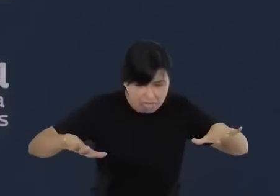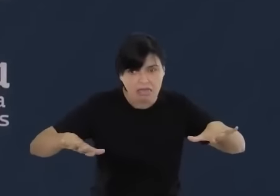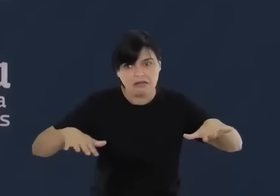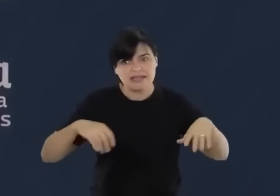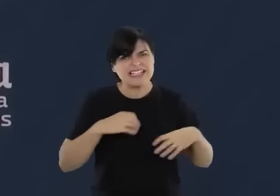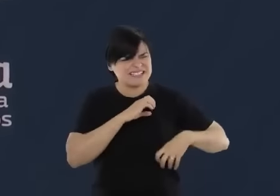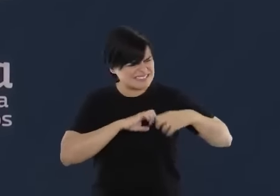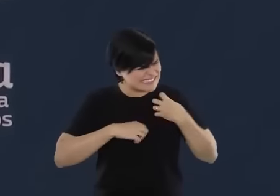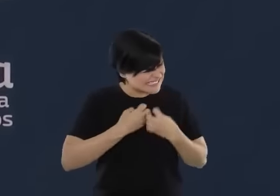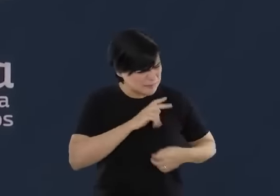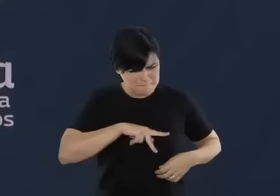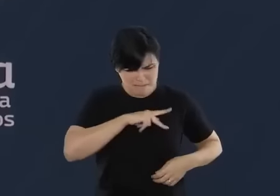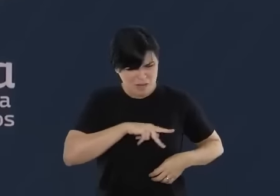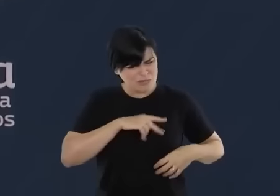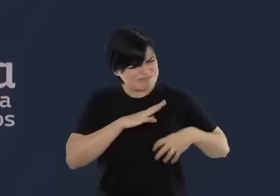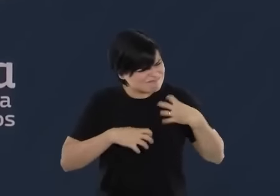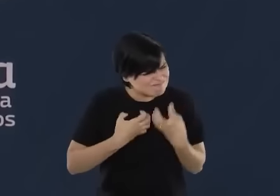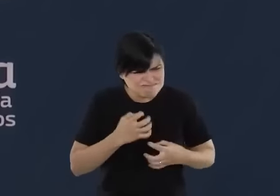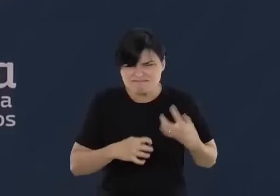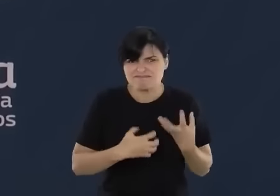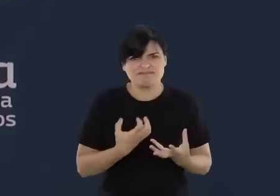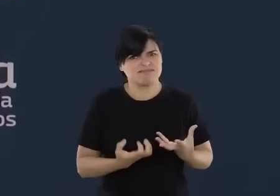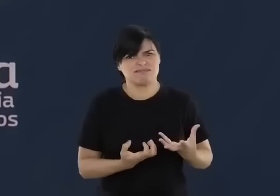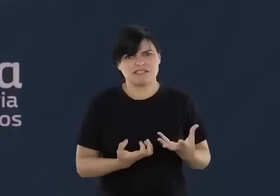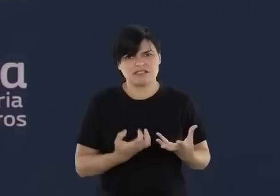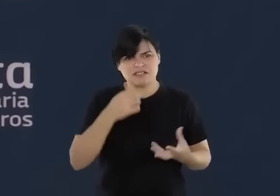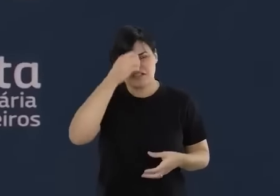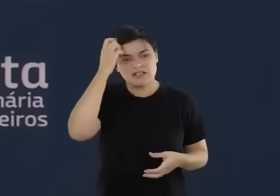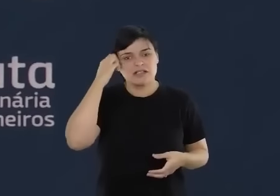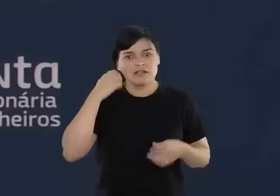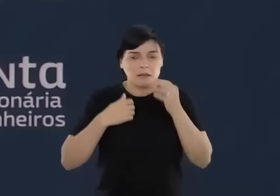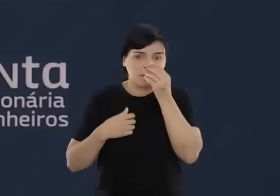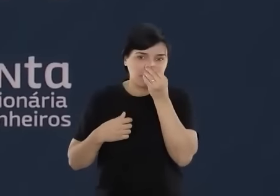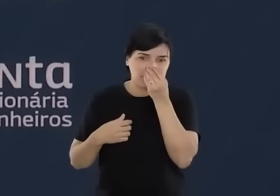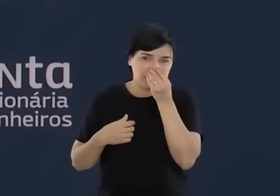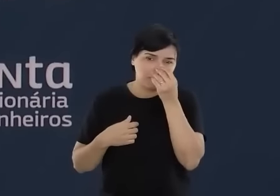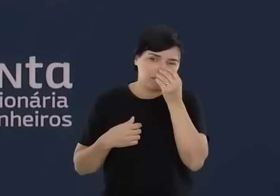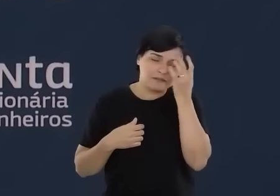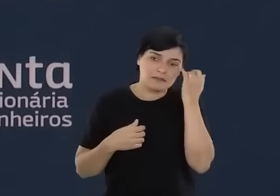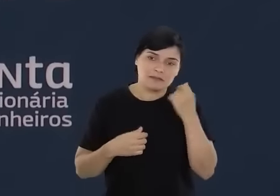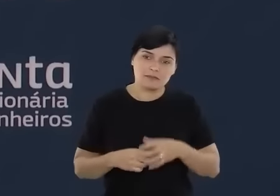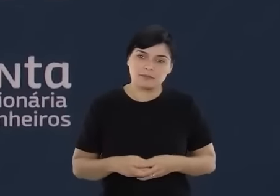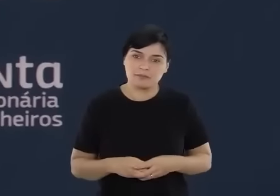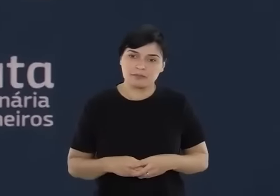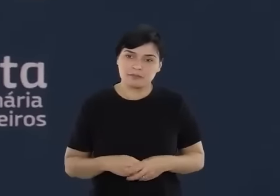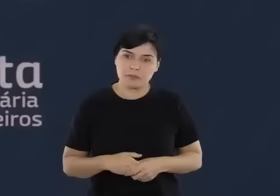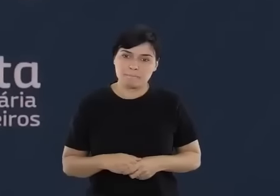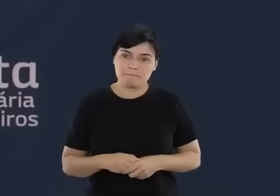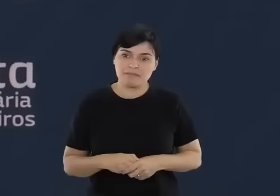revolta isso para vocês terem uma ideia quando Paulo esteve em Atenas Plínio chegou a dizer que havia mais de